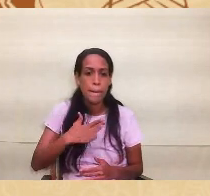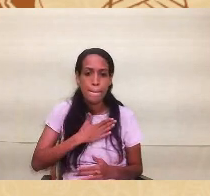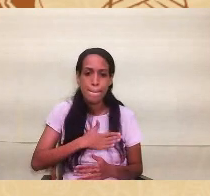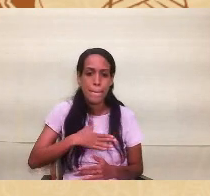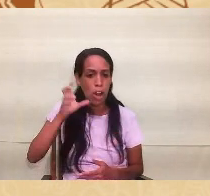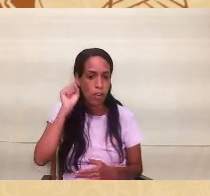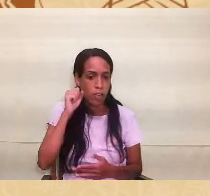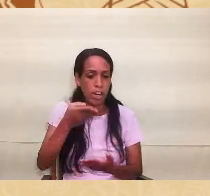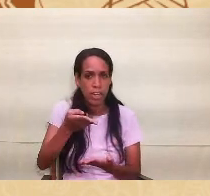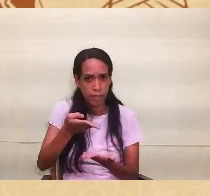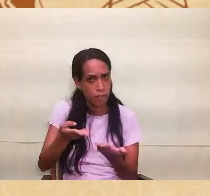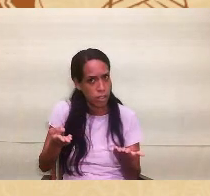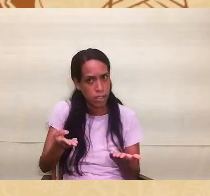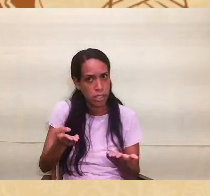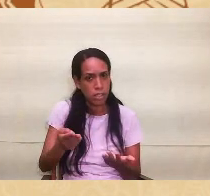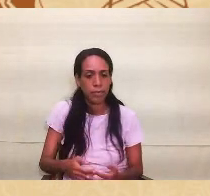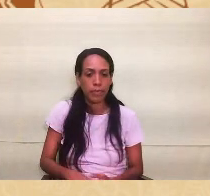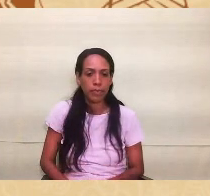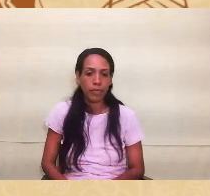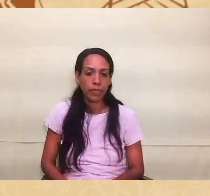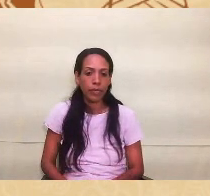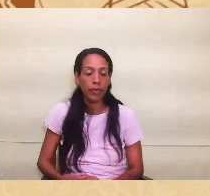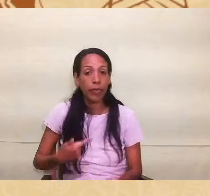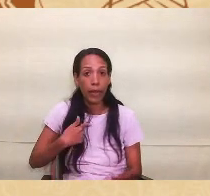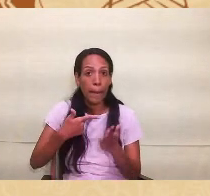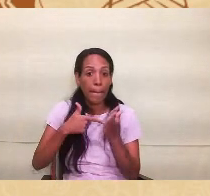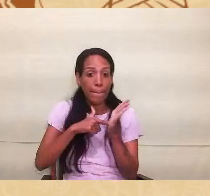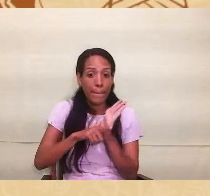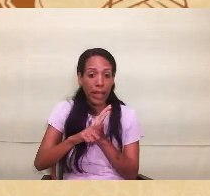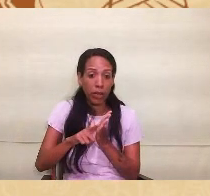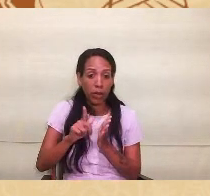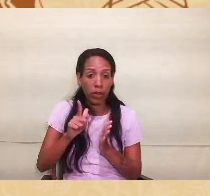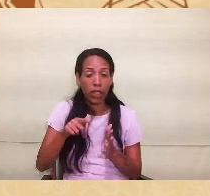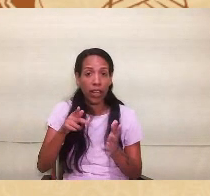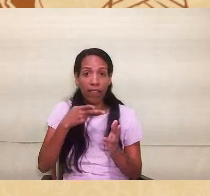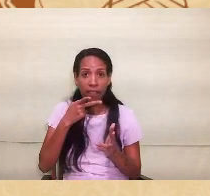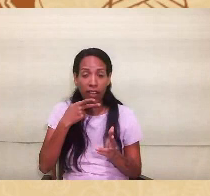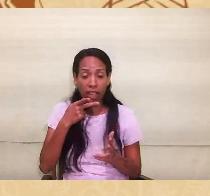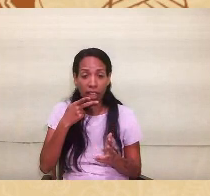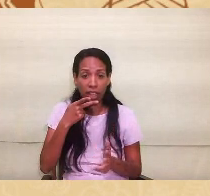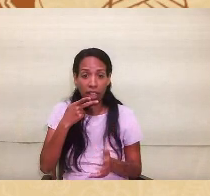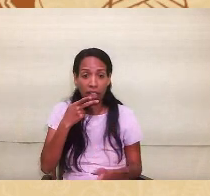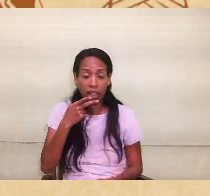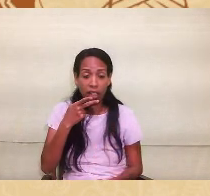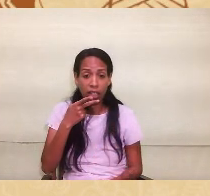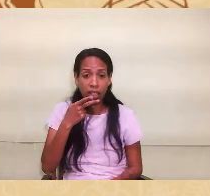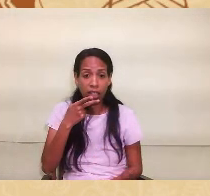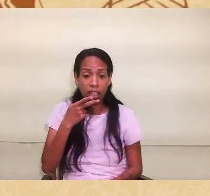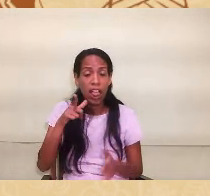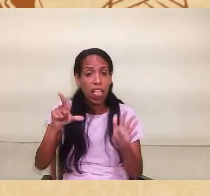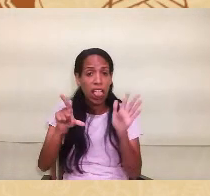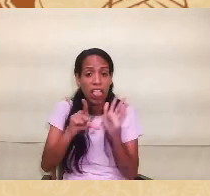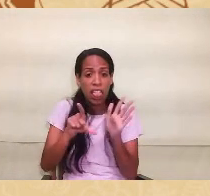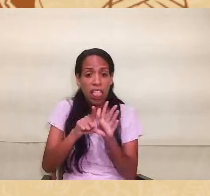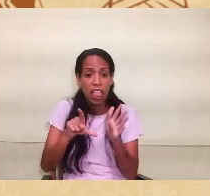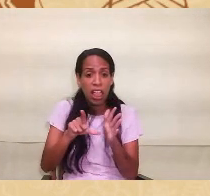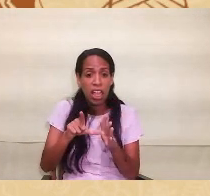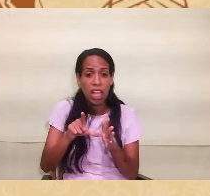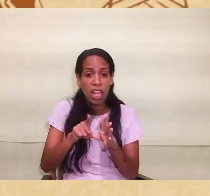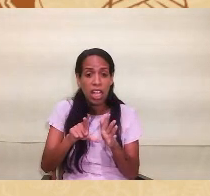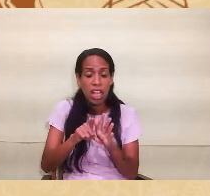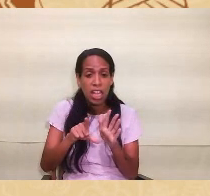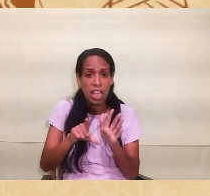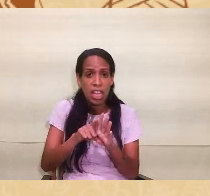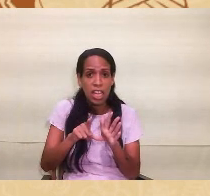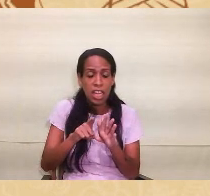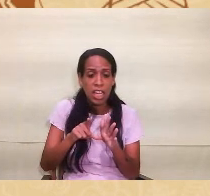você, Cazé. A minha pergunta é sobre aquela lei constitucional, né, que eu acho que foi